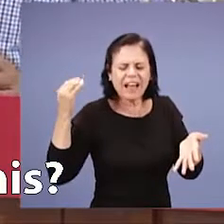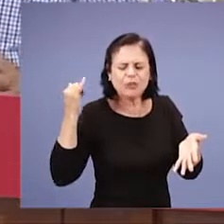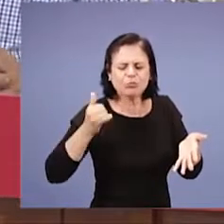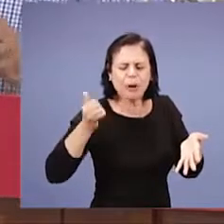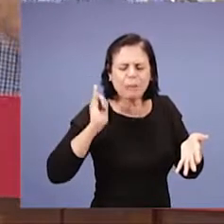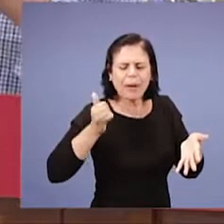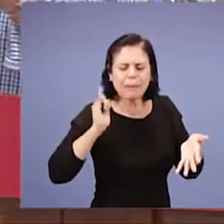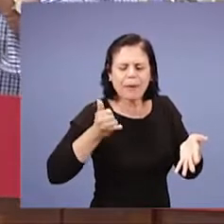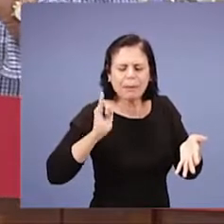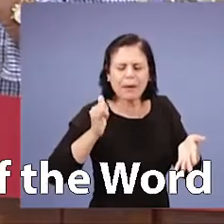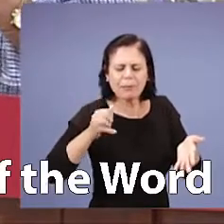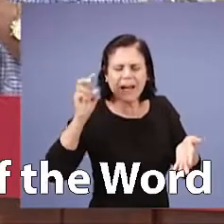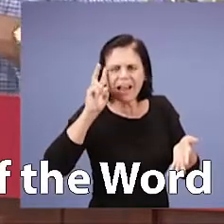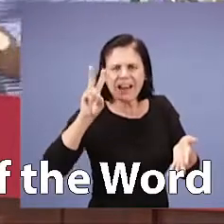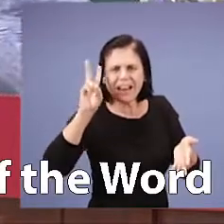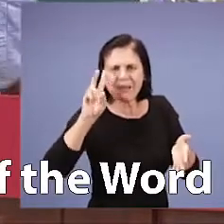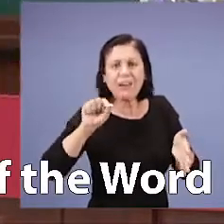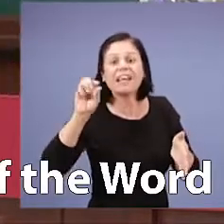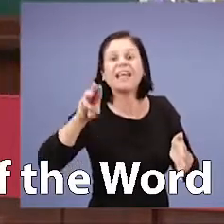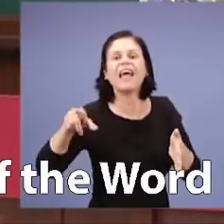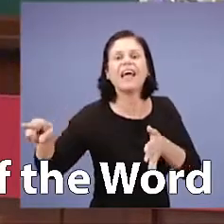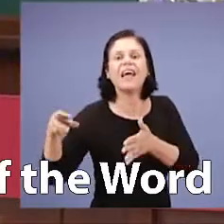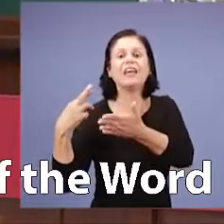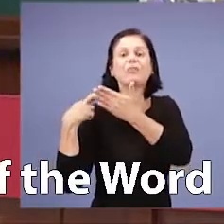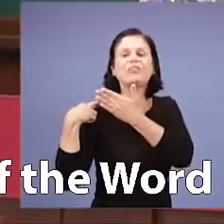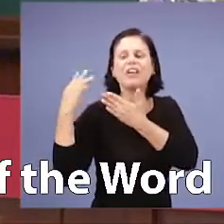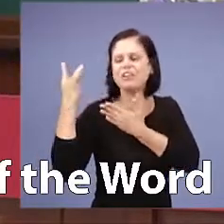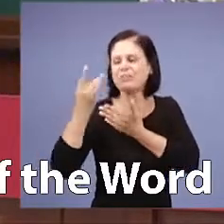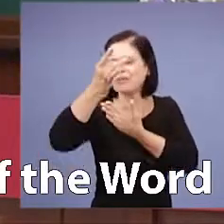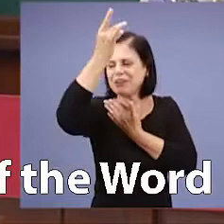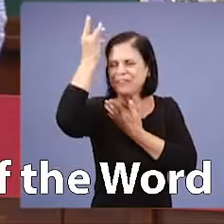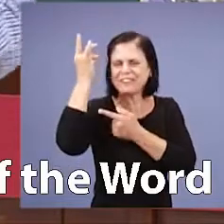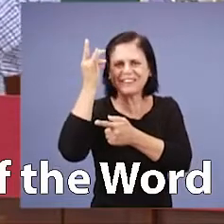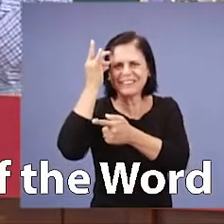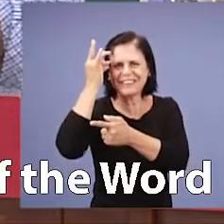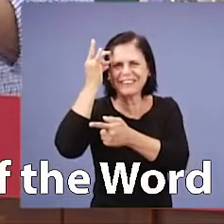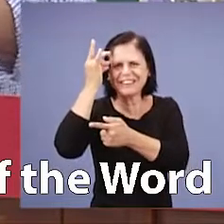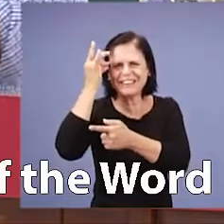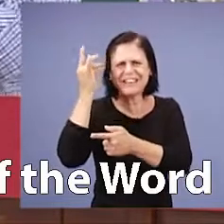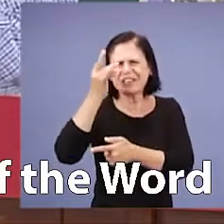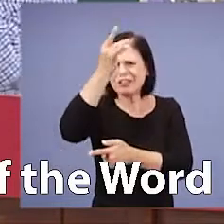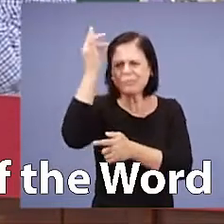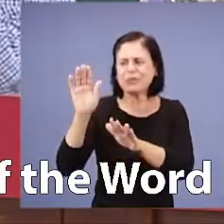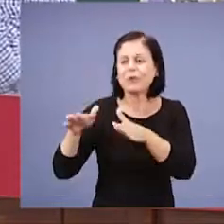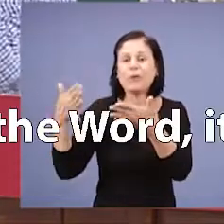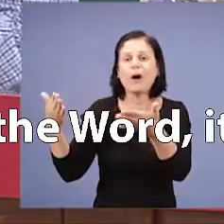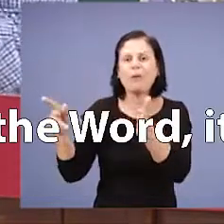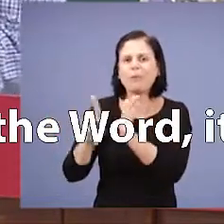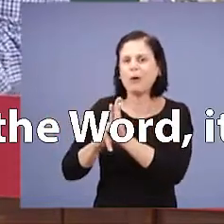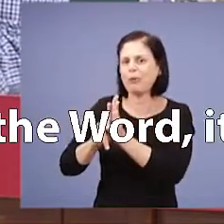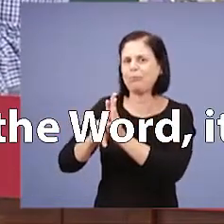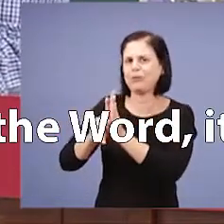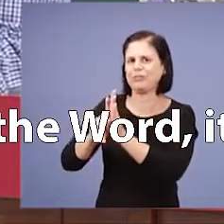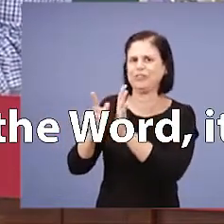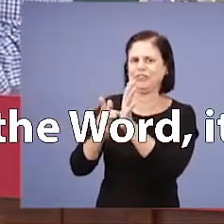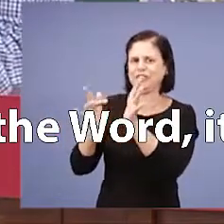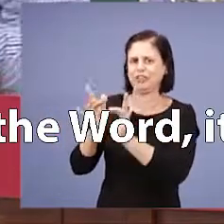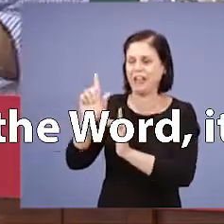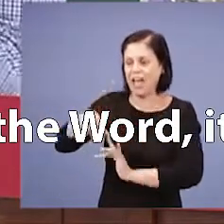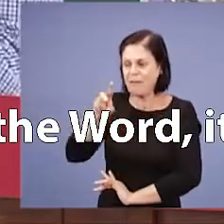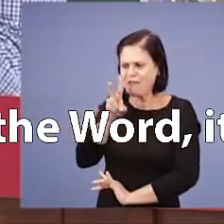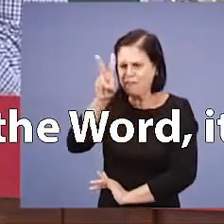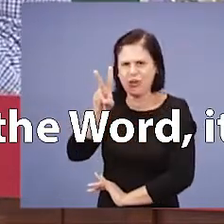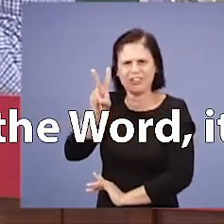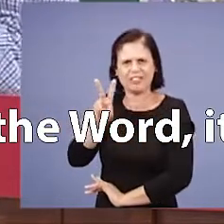isso que ele viesse do verbo ea força do verbo